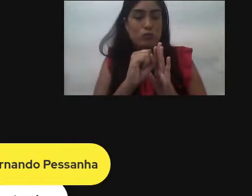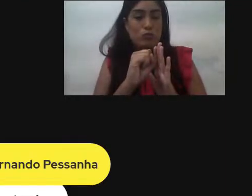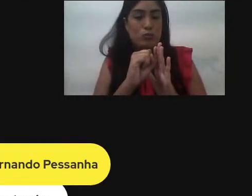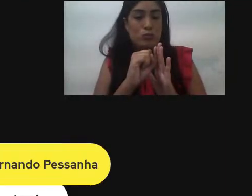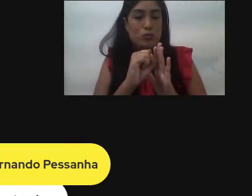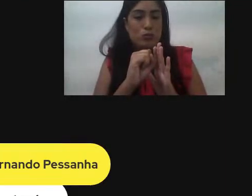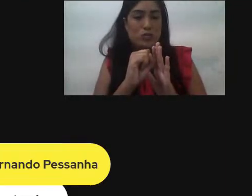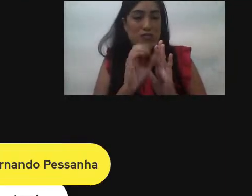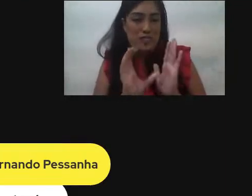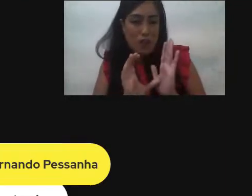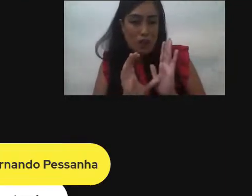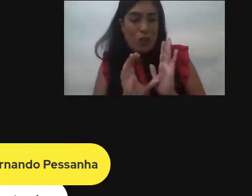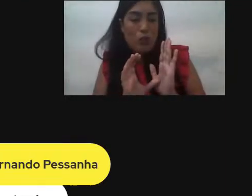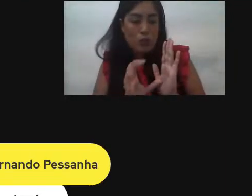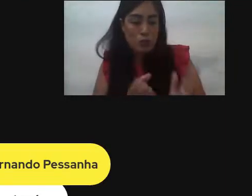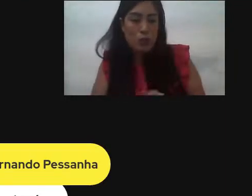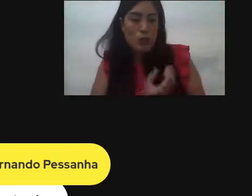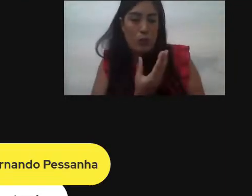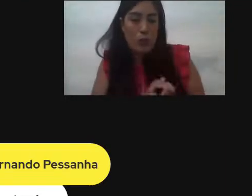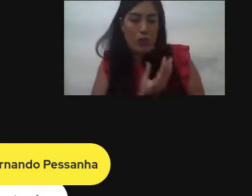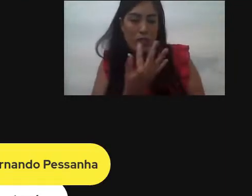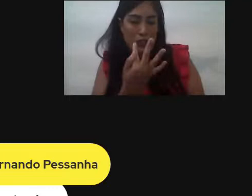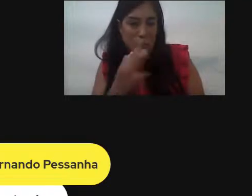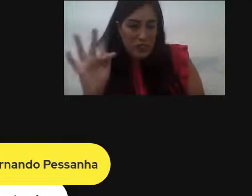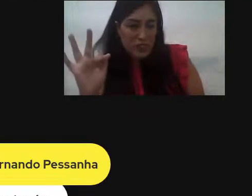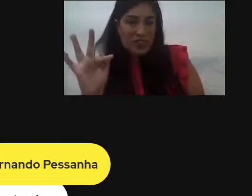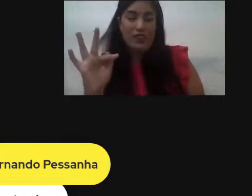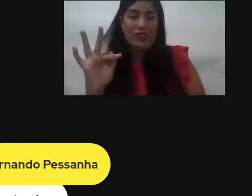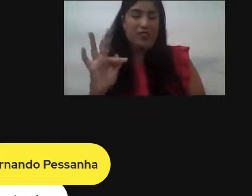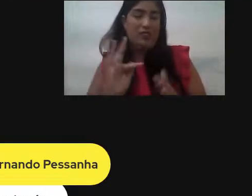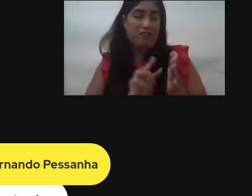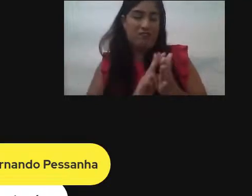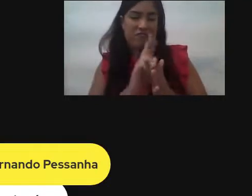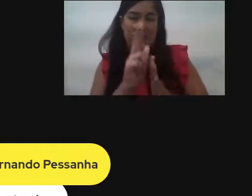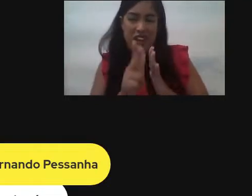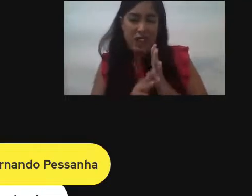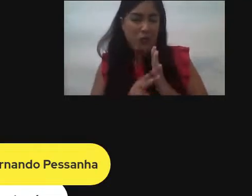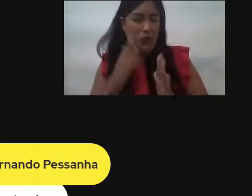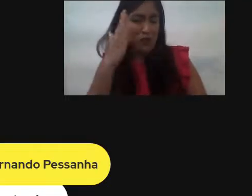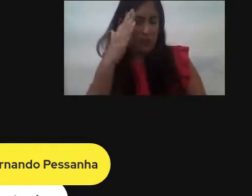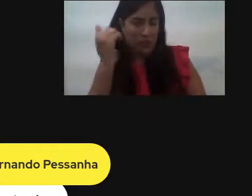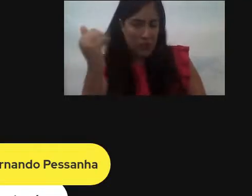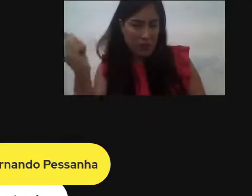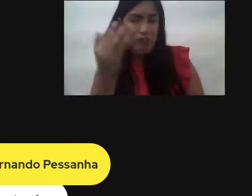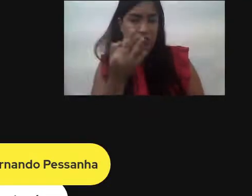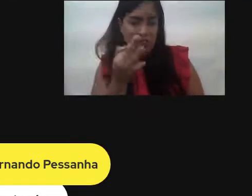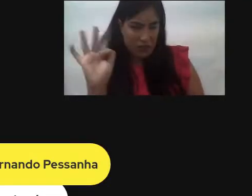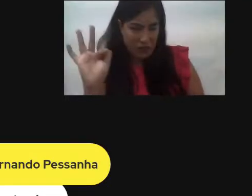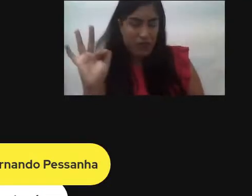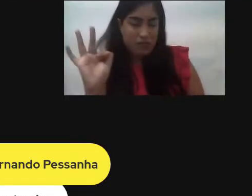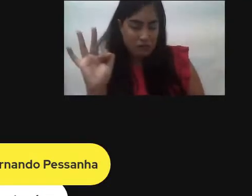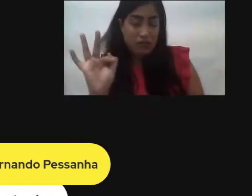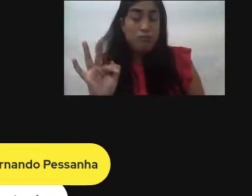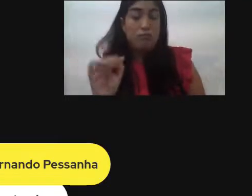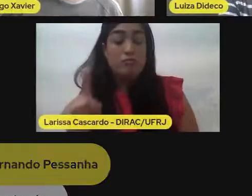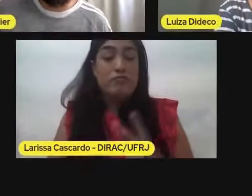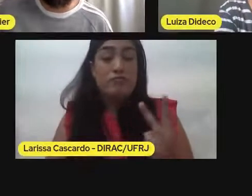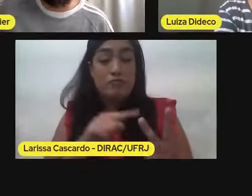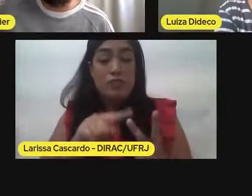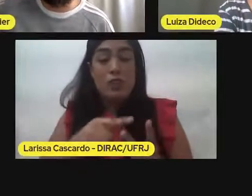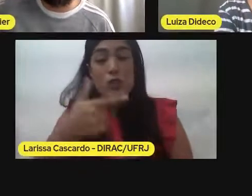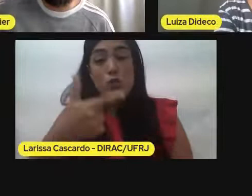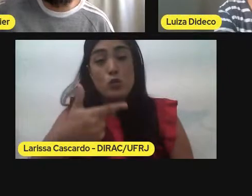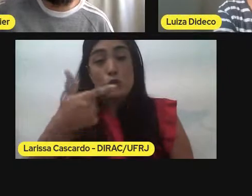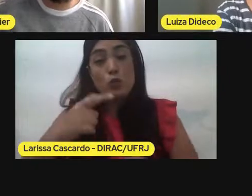dos poetas franceses, por exemplo, Rimbaud, Baudelaire, Verlaine, Mallarmé, e um segundo momento,